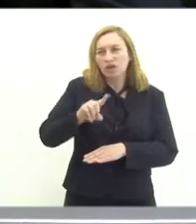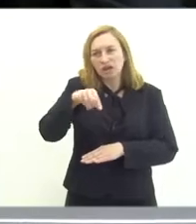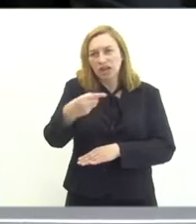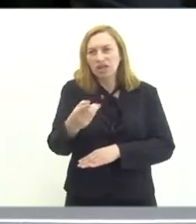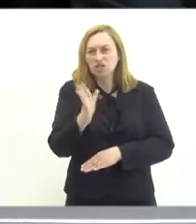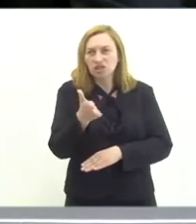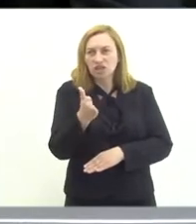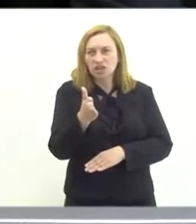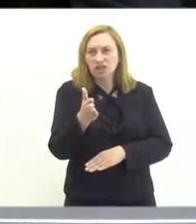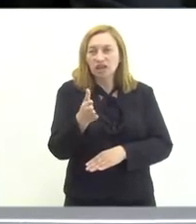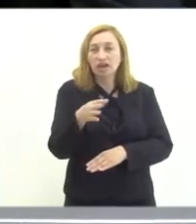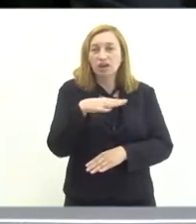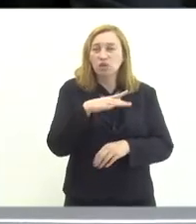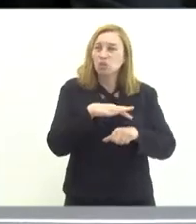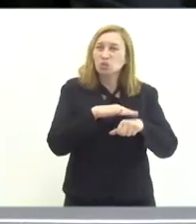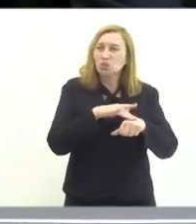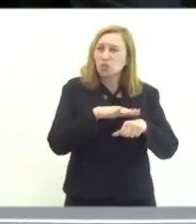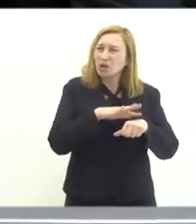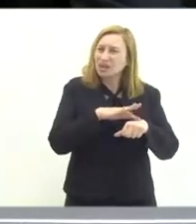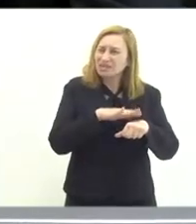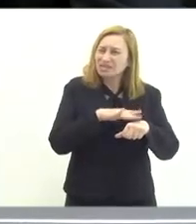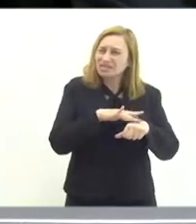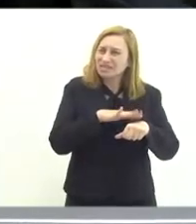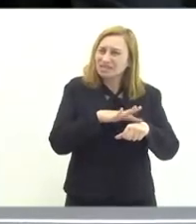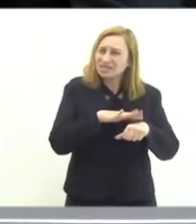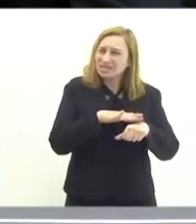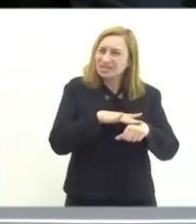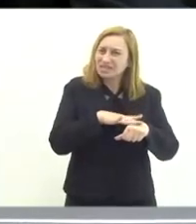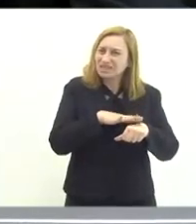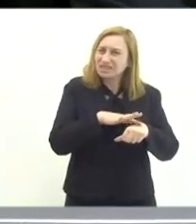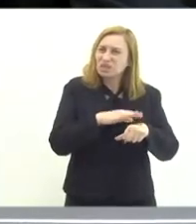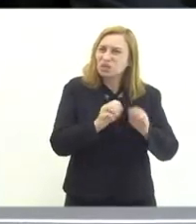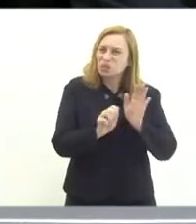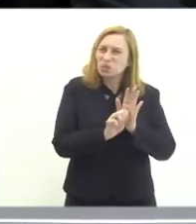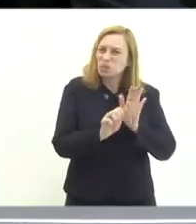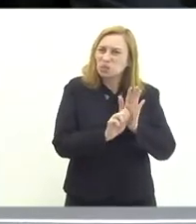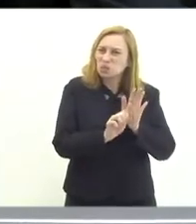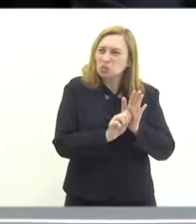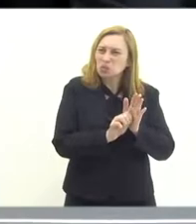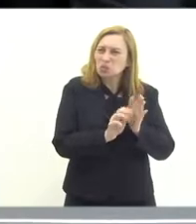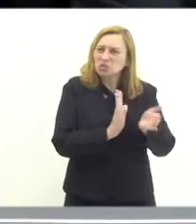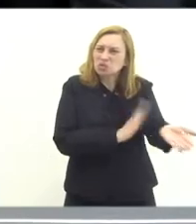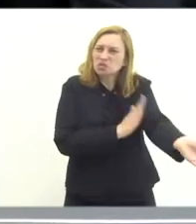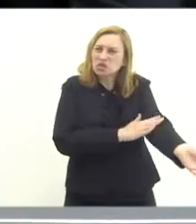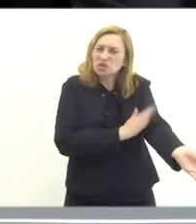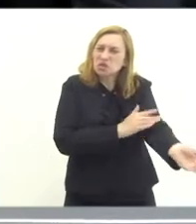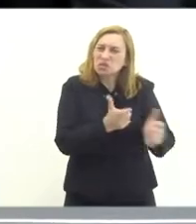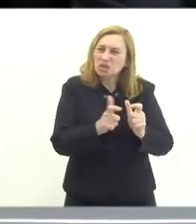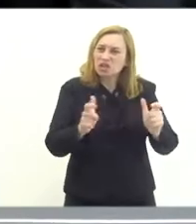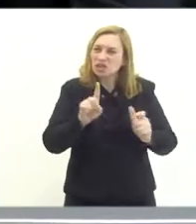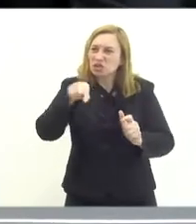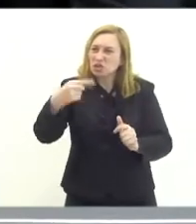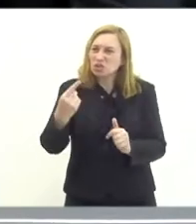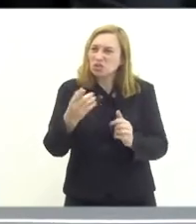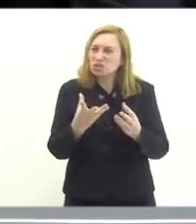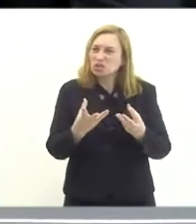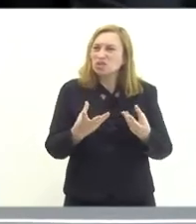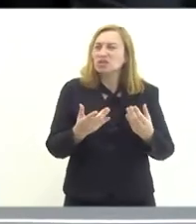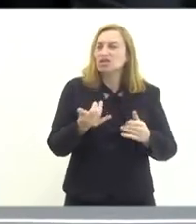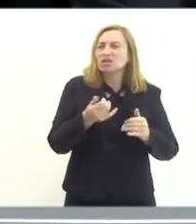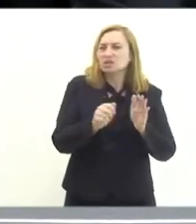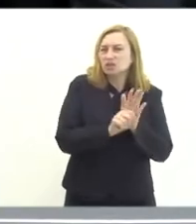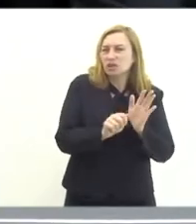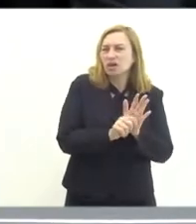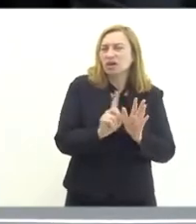absolutamente adoecido pelo consumo excessivo de crack e outras substâncias mas